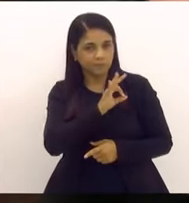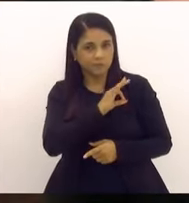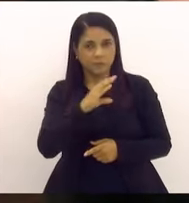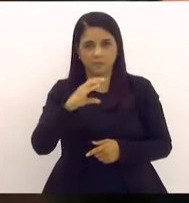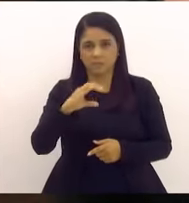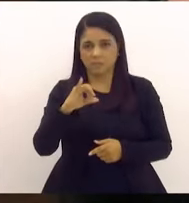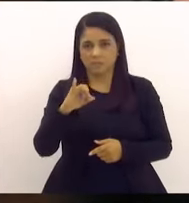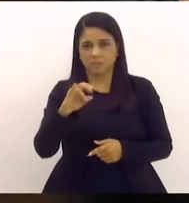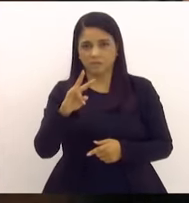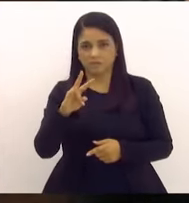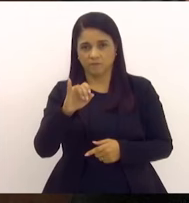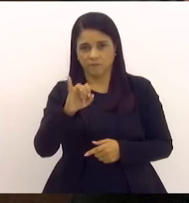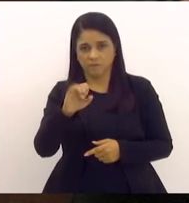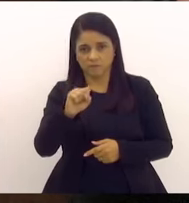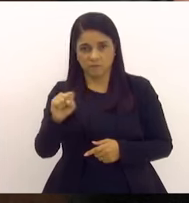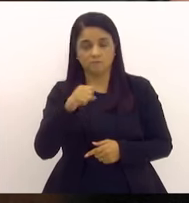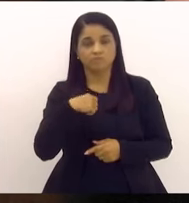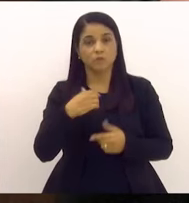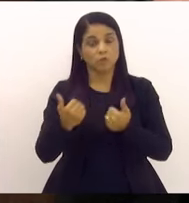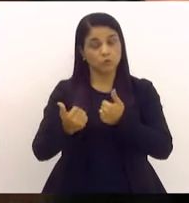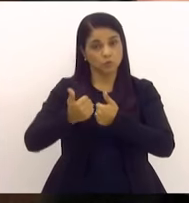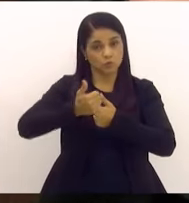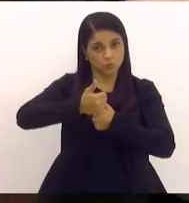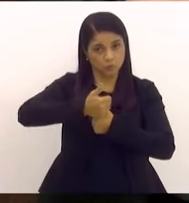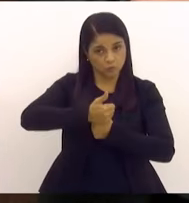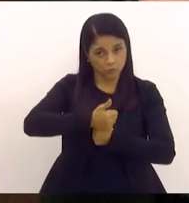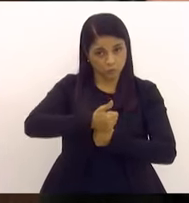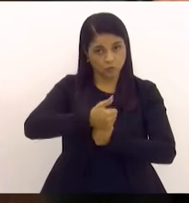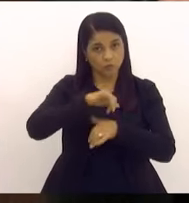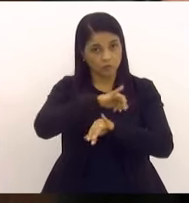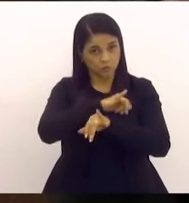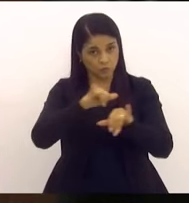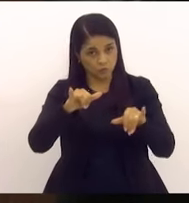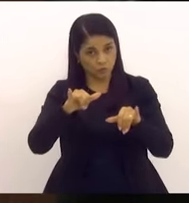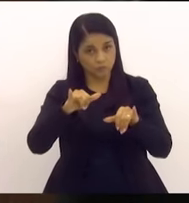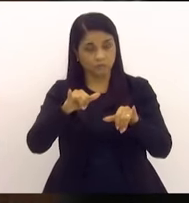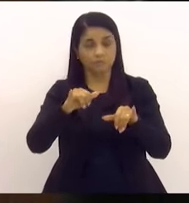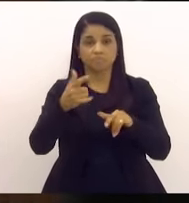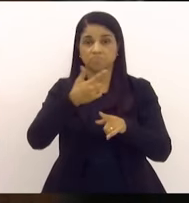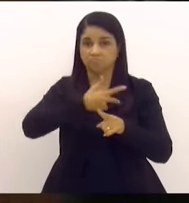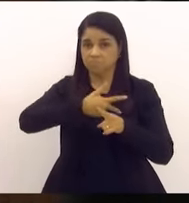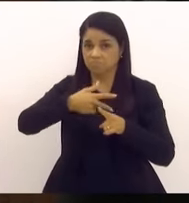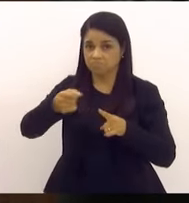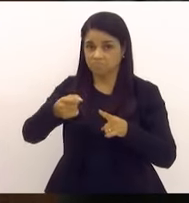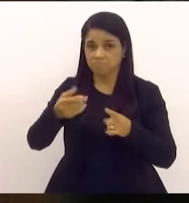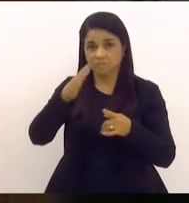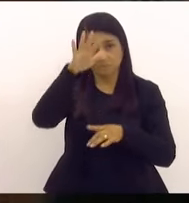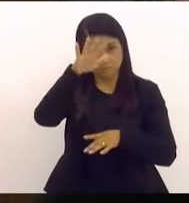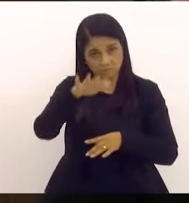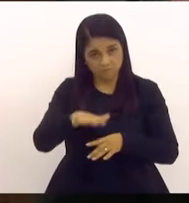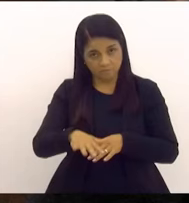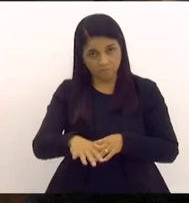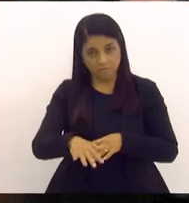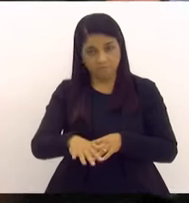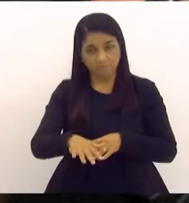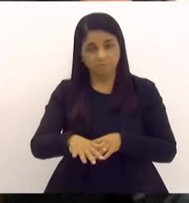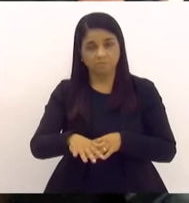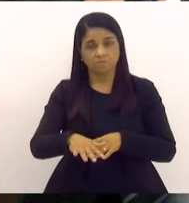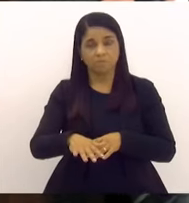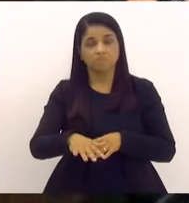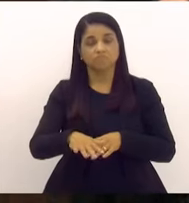todo, dizendo que o substitutivo que foi vencedor nesta tarde, ele